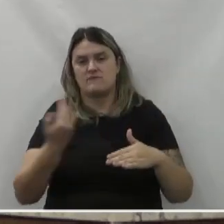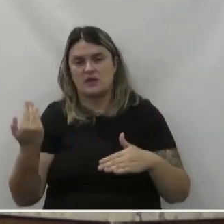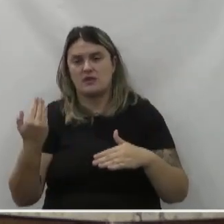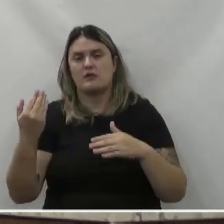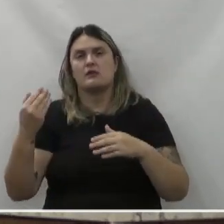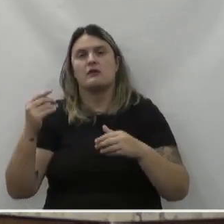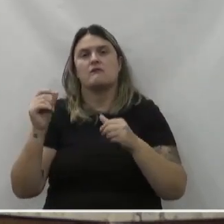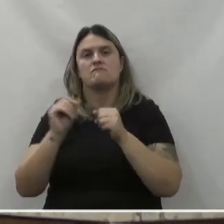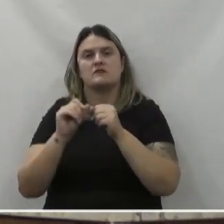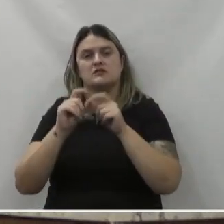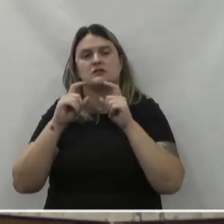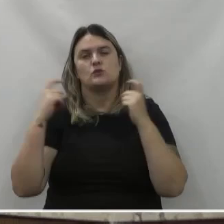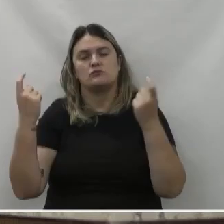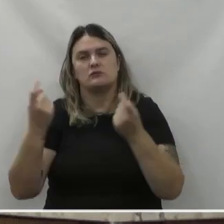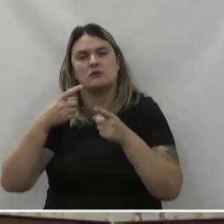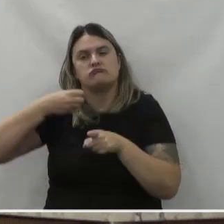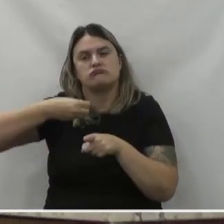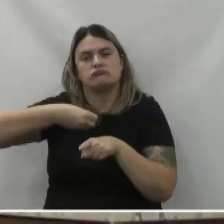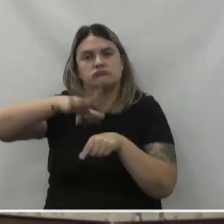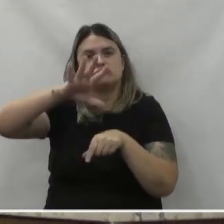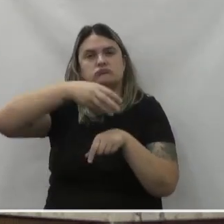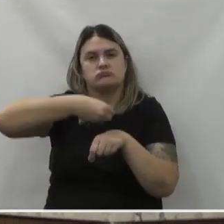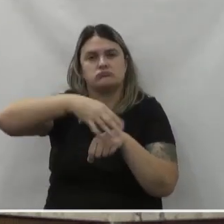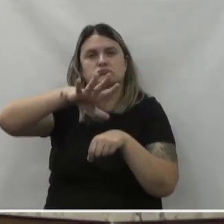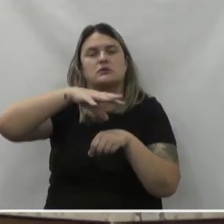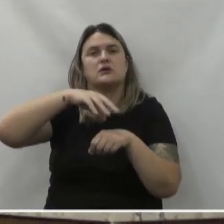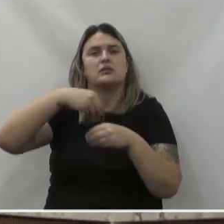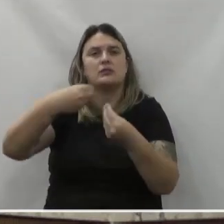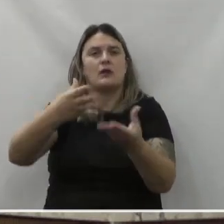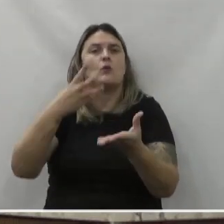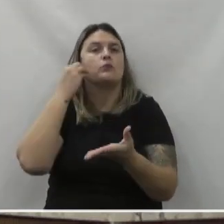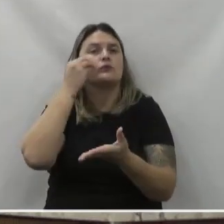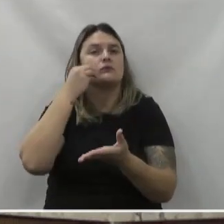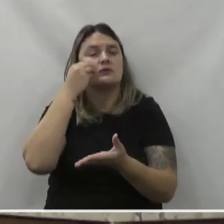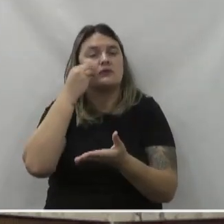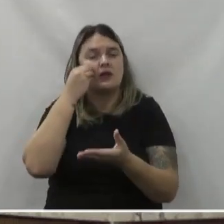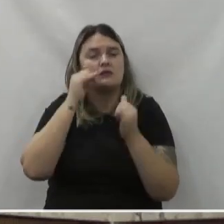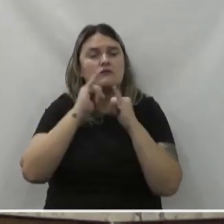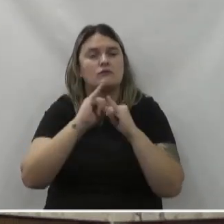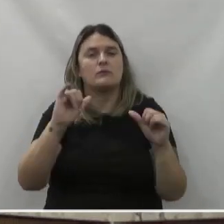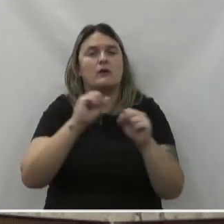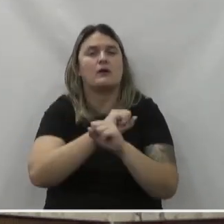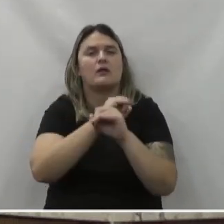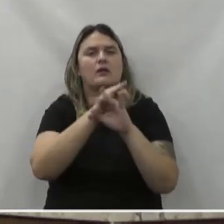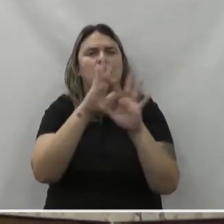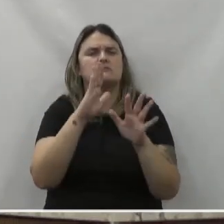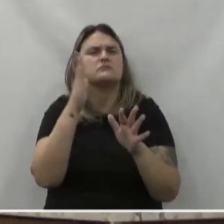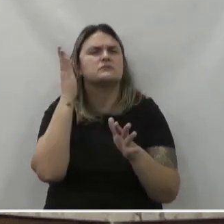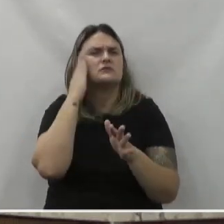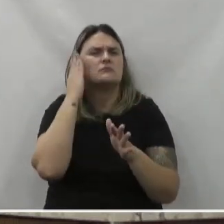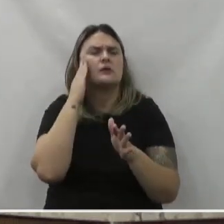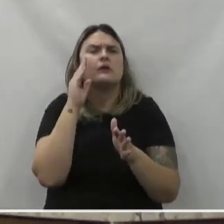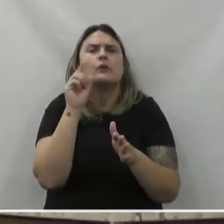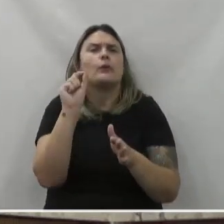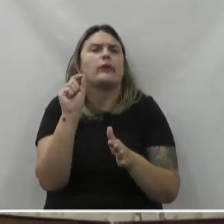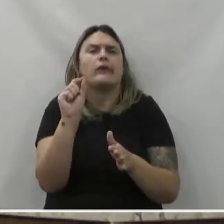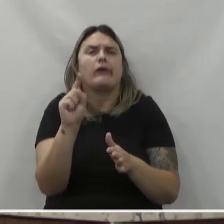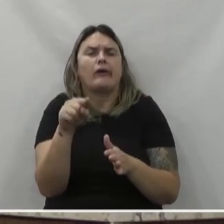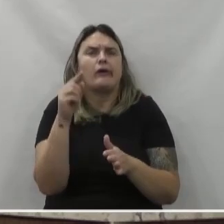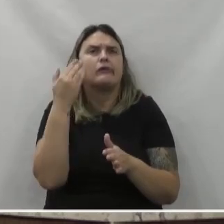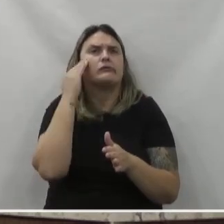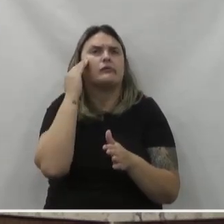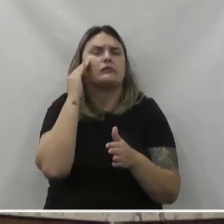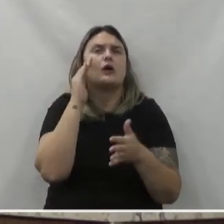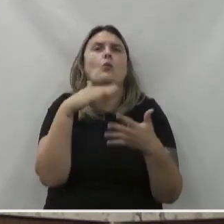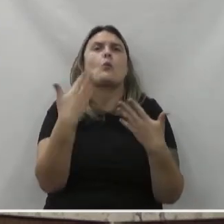intuito de estar oferecendo essa oportunidade para a população saber de fato, né, quais são